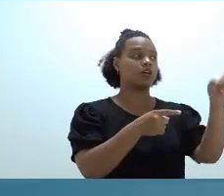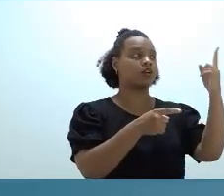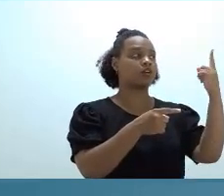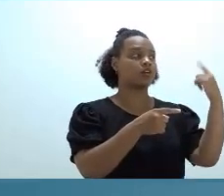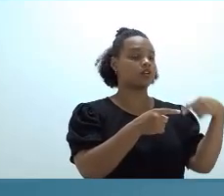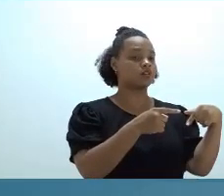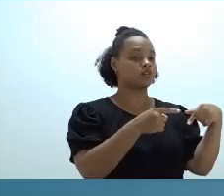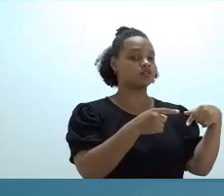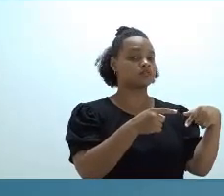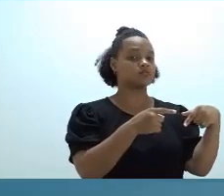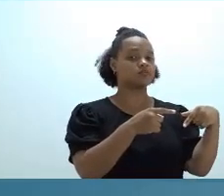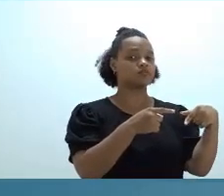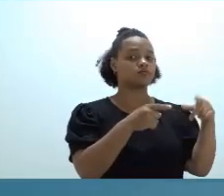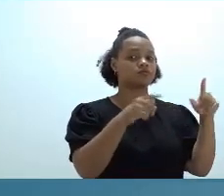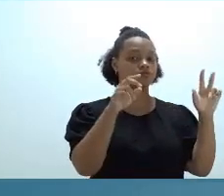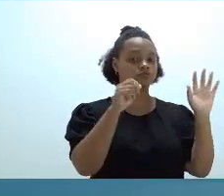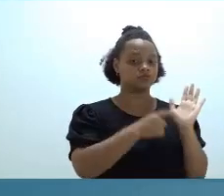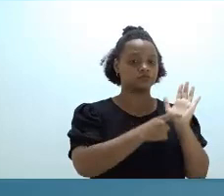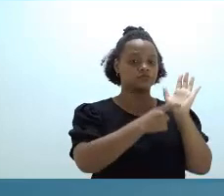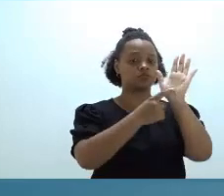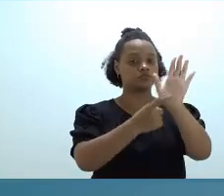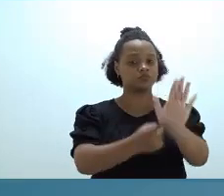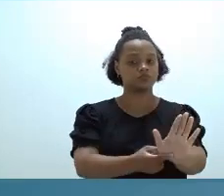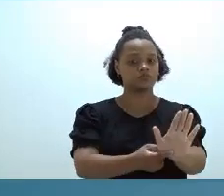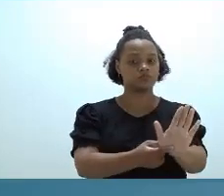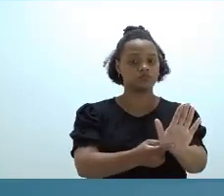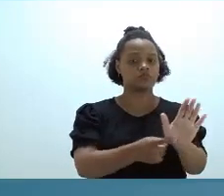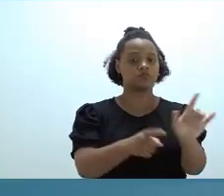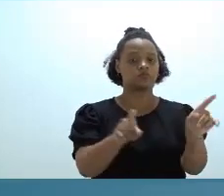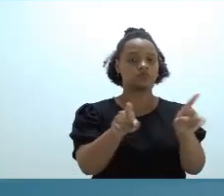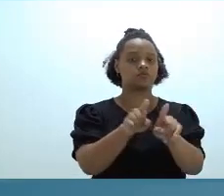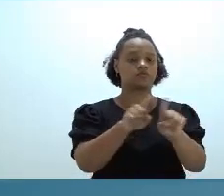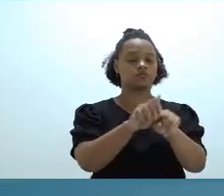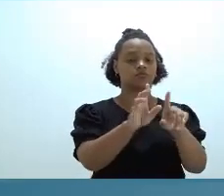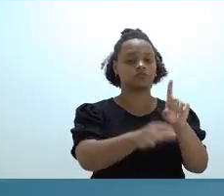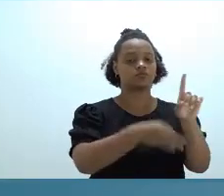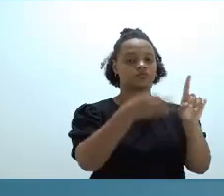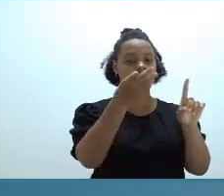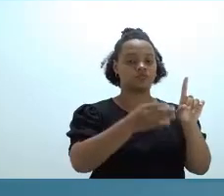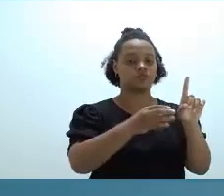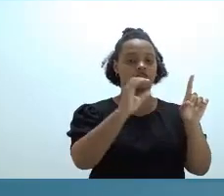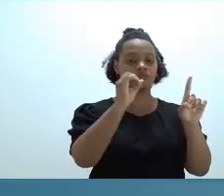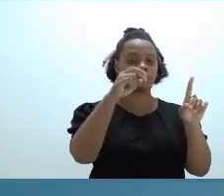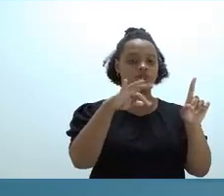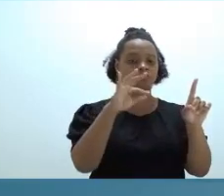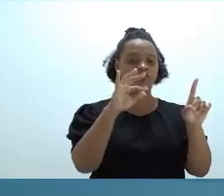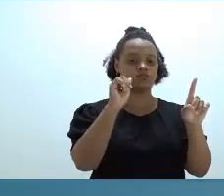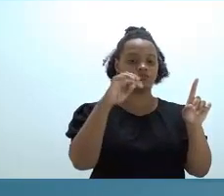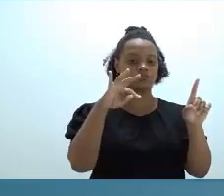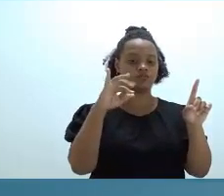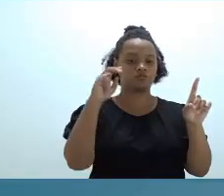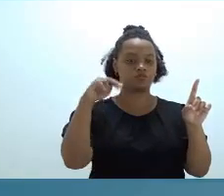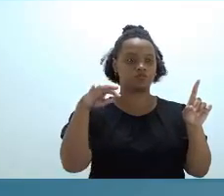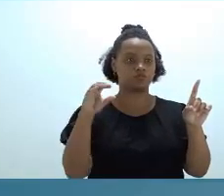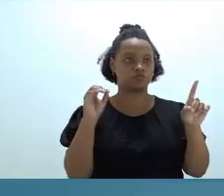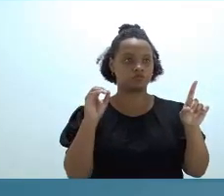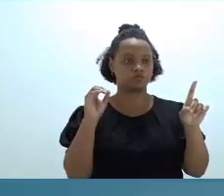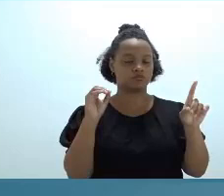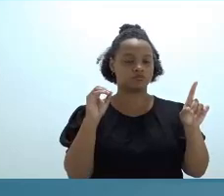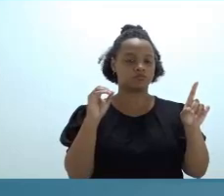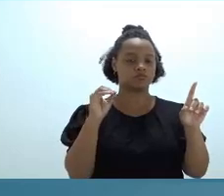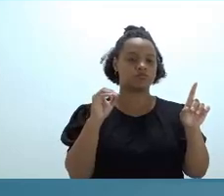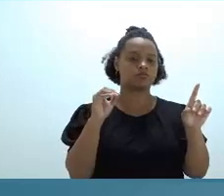citado também pelo desembargador Constantino Al, declinar sua competência em favor do desembargador